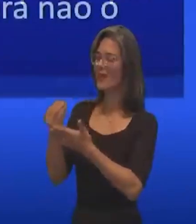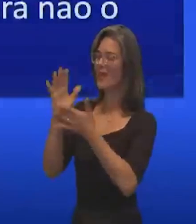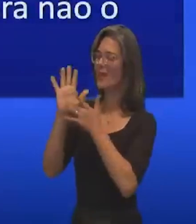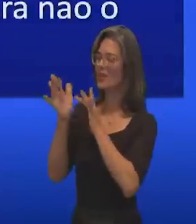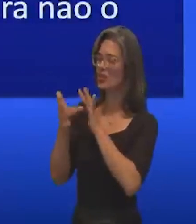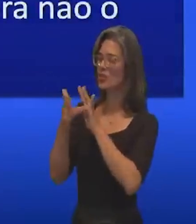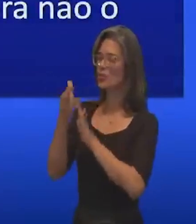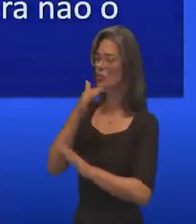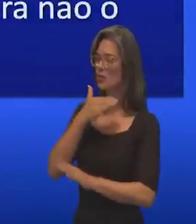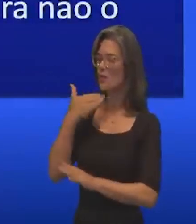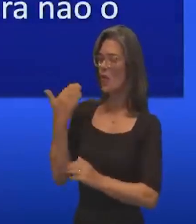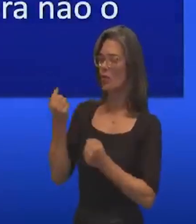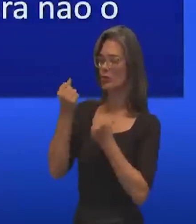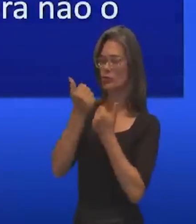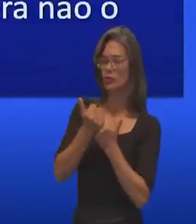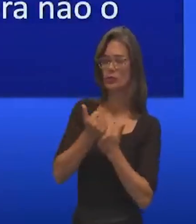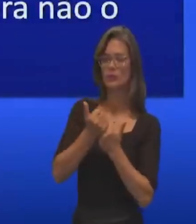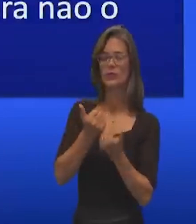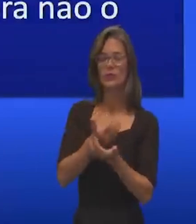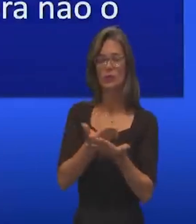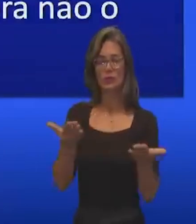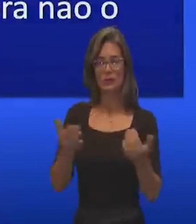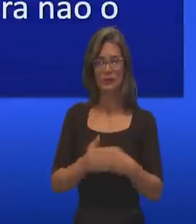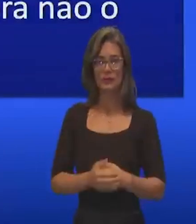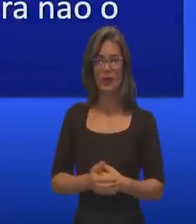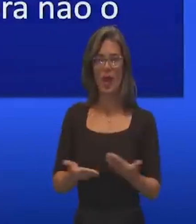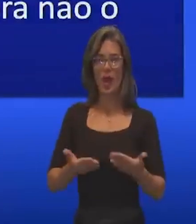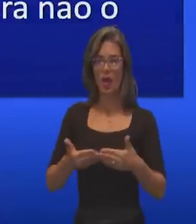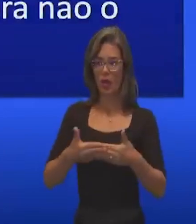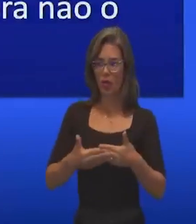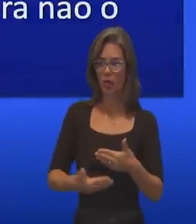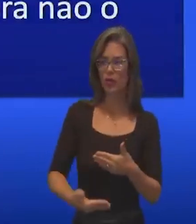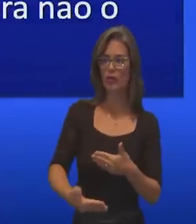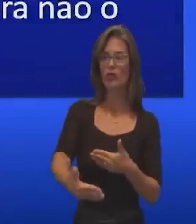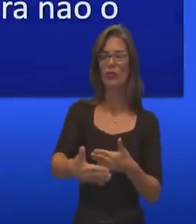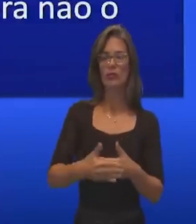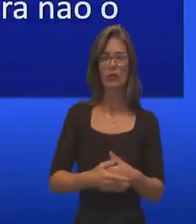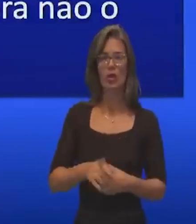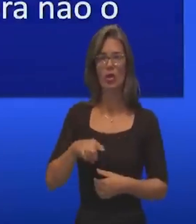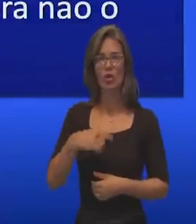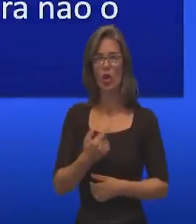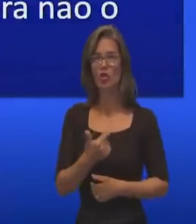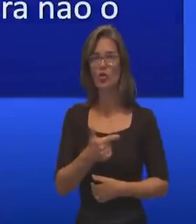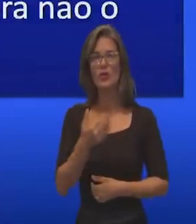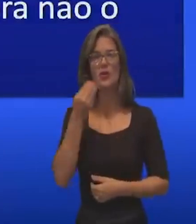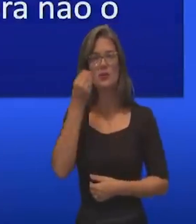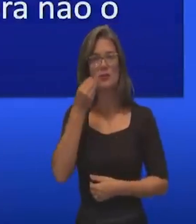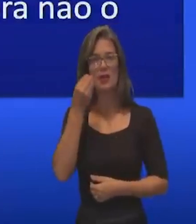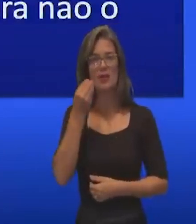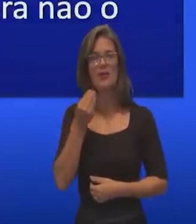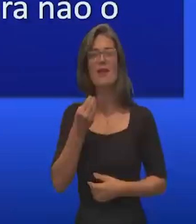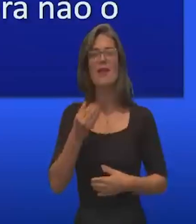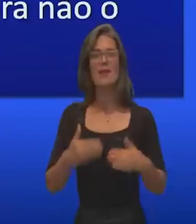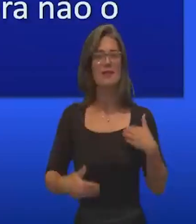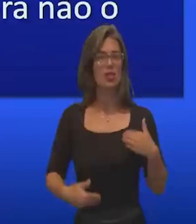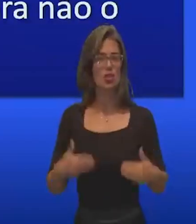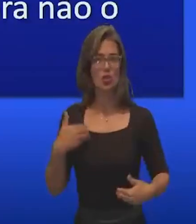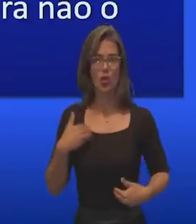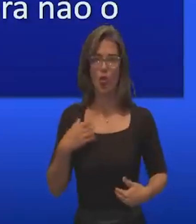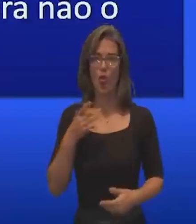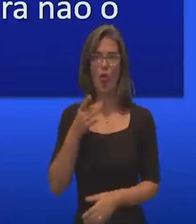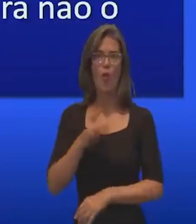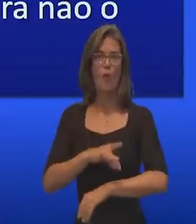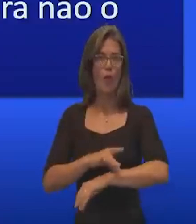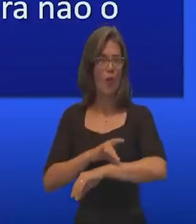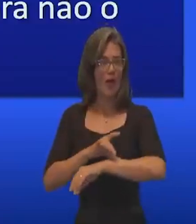Por isso, daqui por diante, a ninguém conhecemos segundo a carne. Ainda que tenhamos